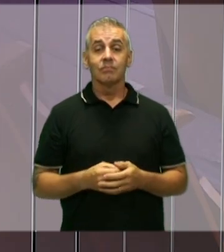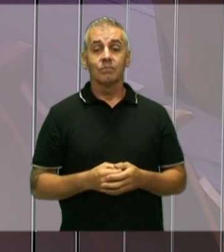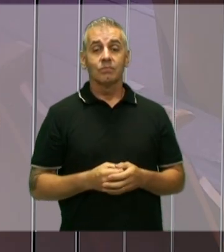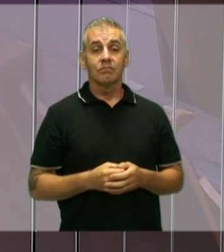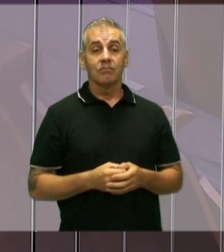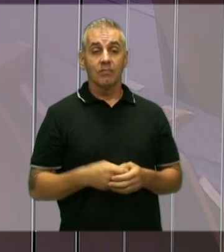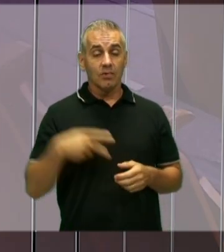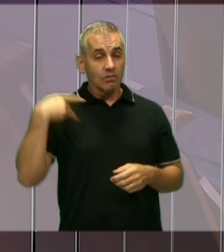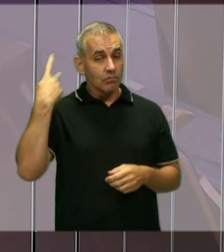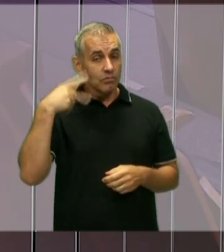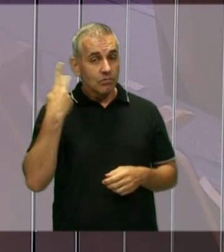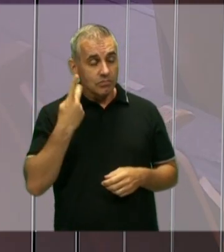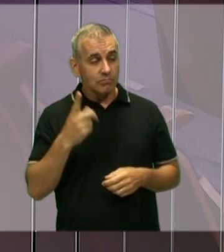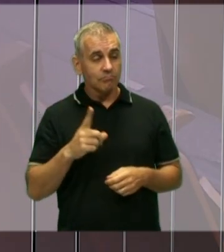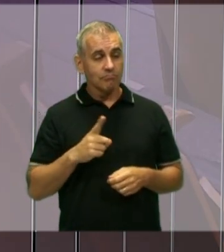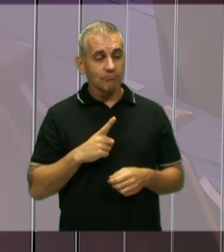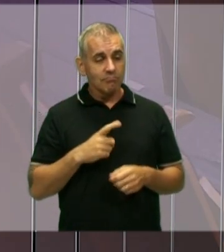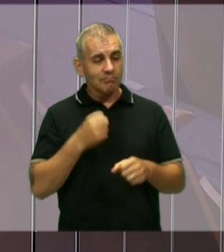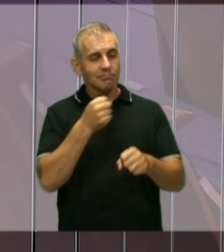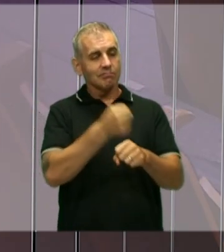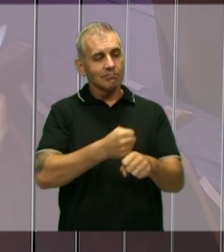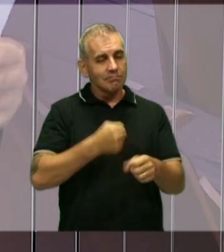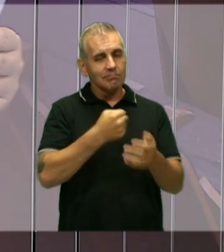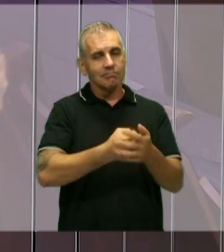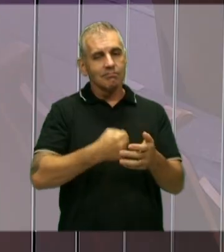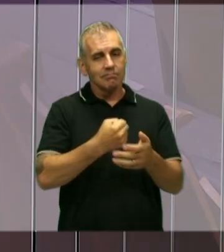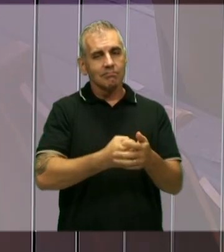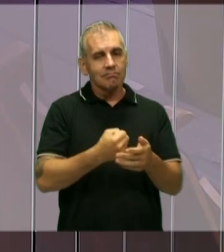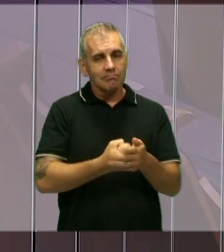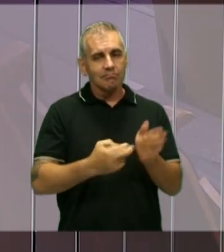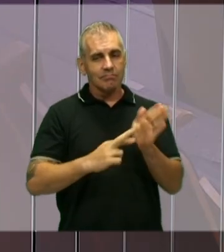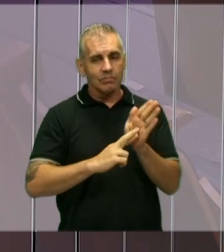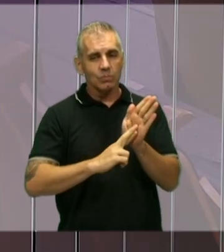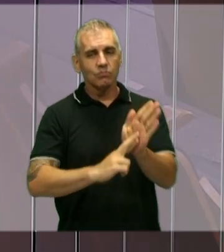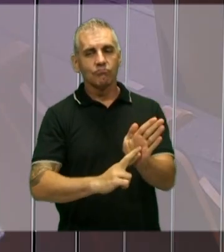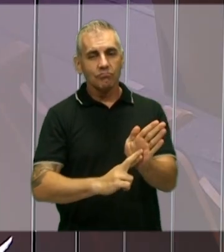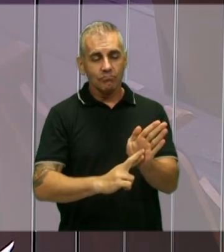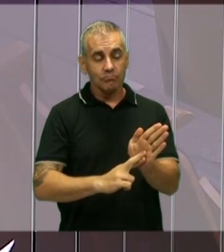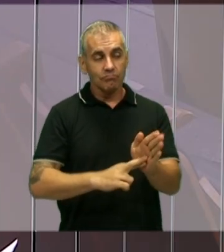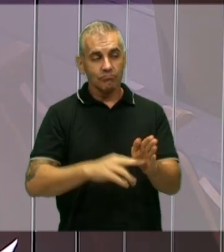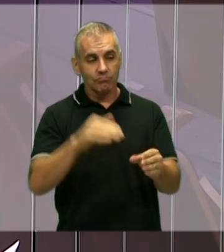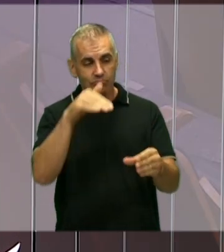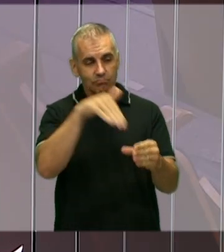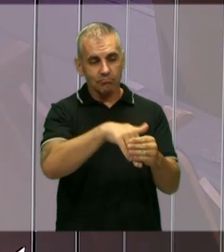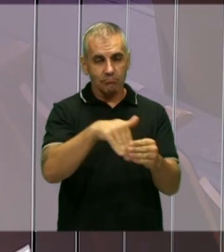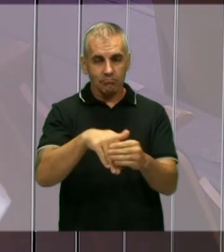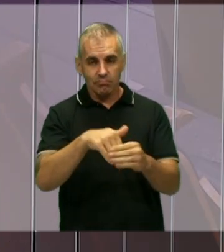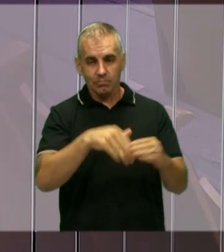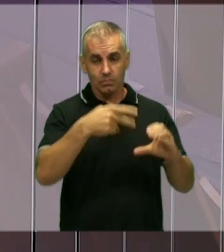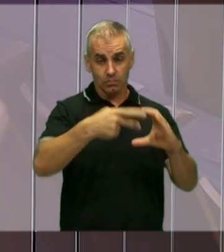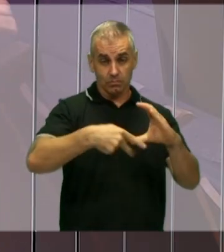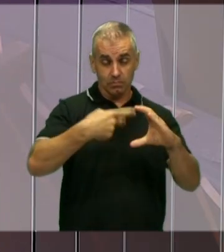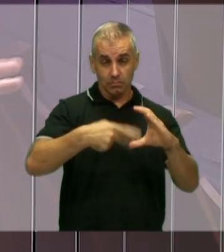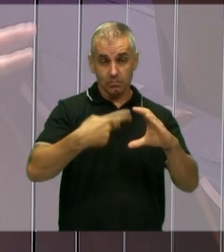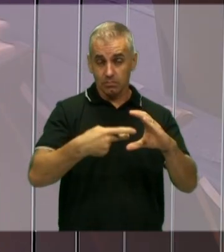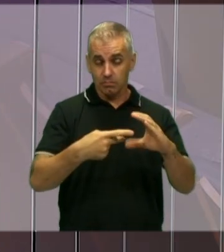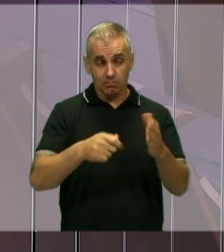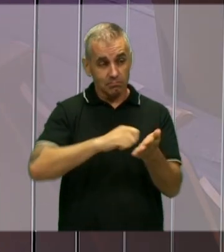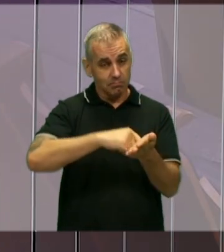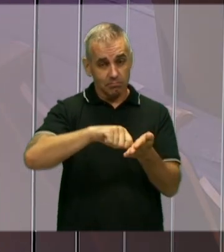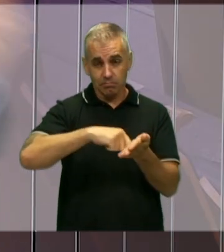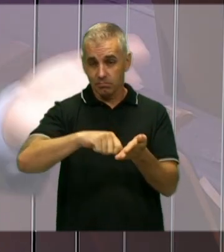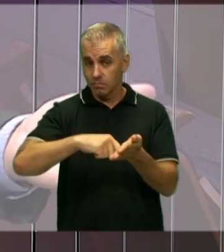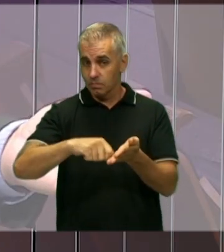tem sido bem atuante no que diz respeito aos requerimentos que são votados aqui na Câmara de Vereadores. O senhor assina